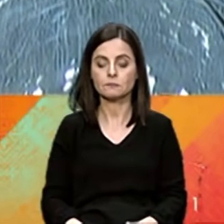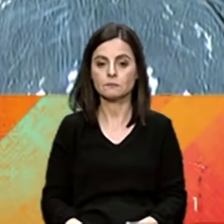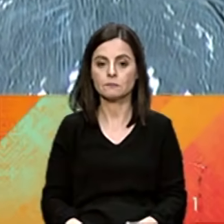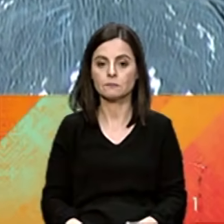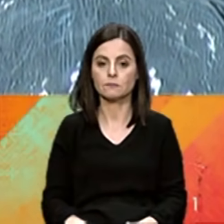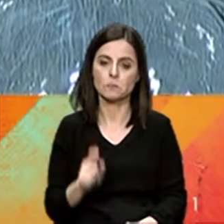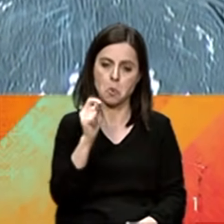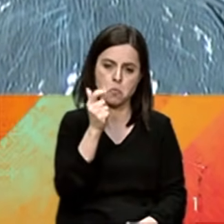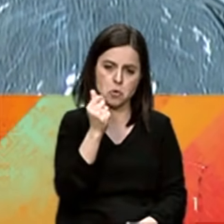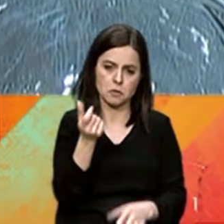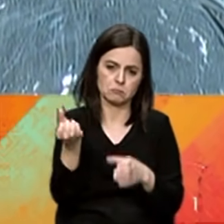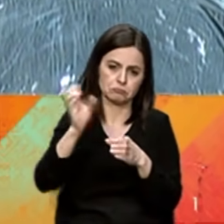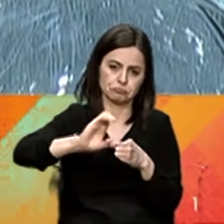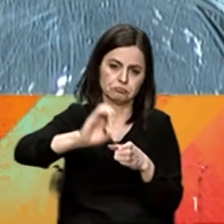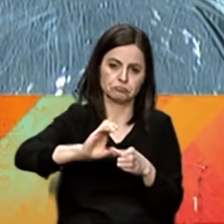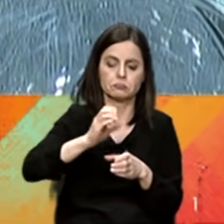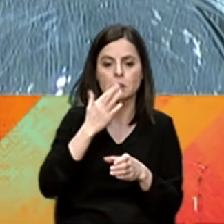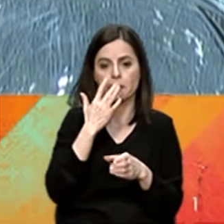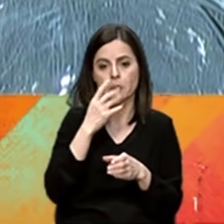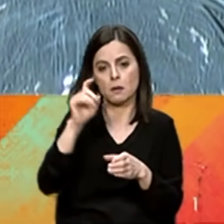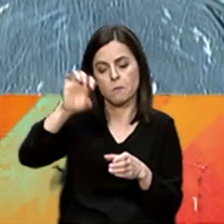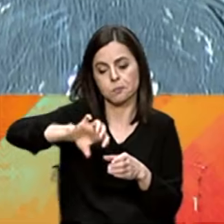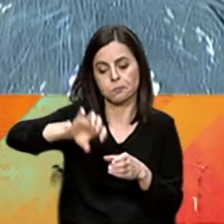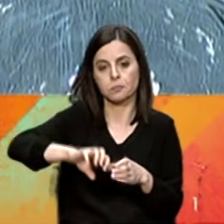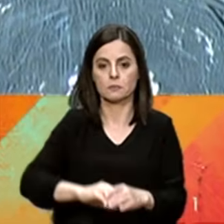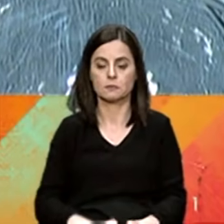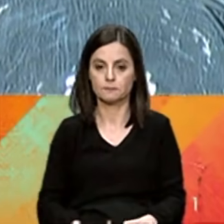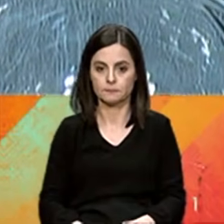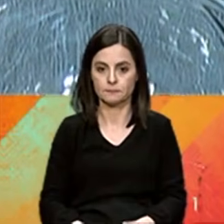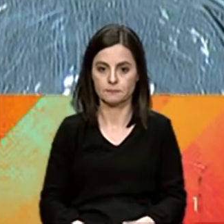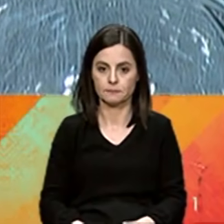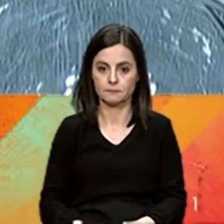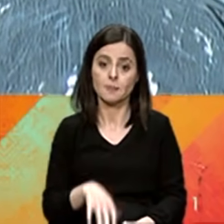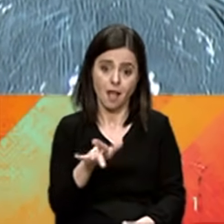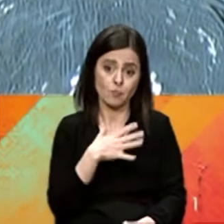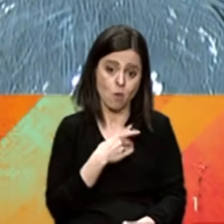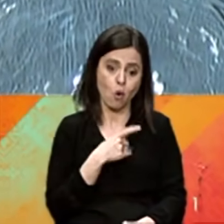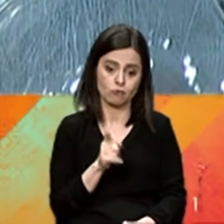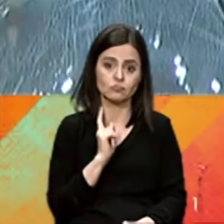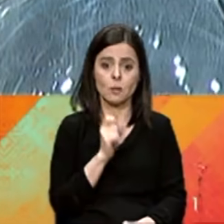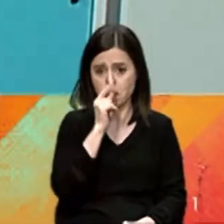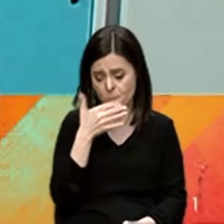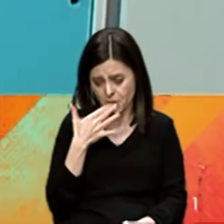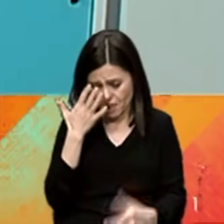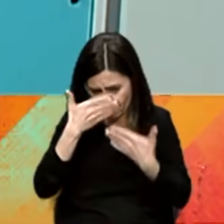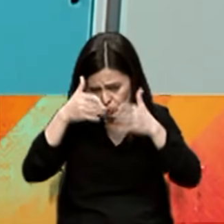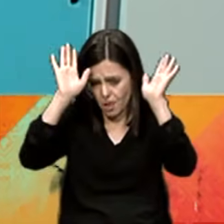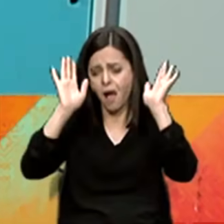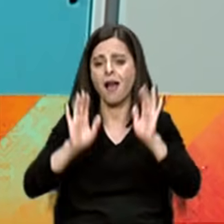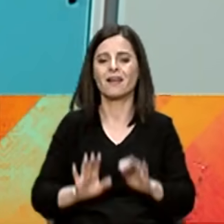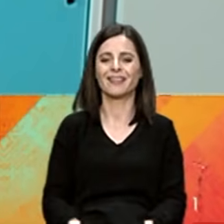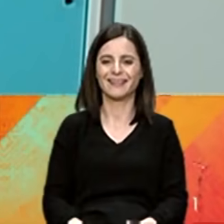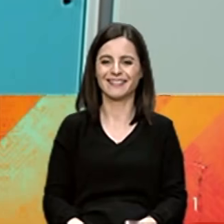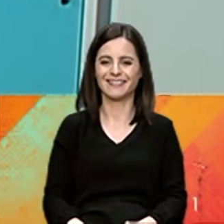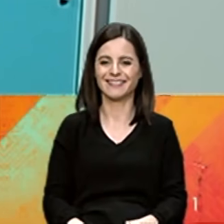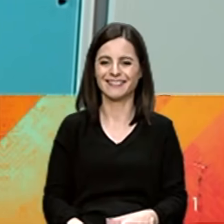um bocadinho de, assim, um toquezinho. Pois, mas podes pôr, agora ficaste com medo. Podes pôr pimenta. Agora